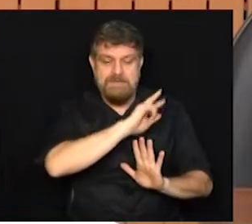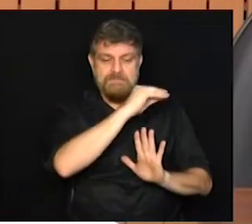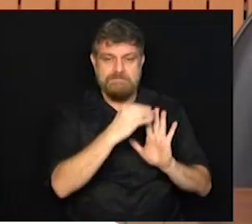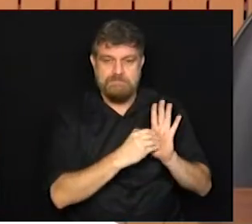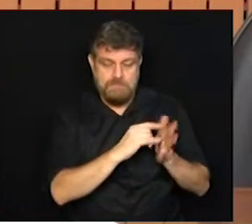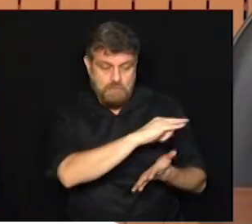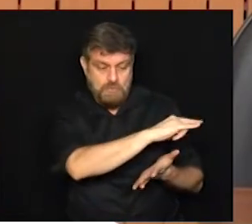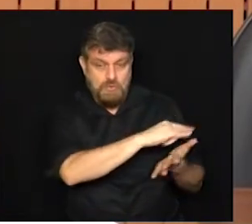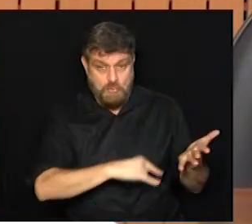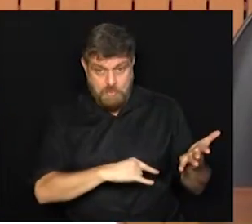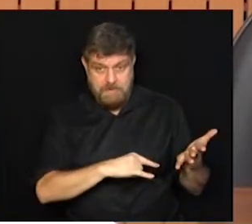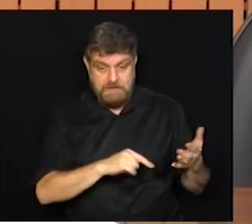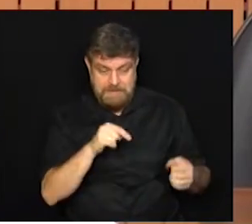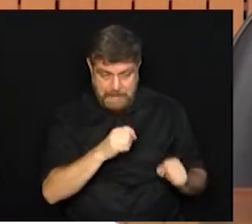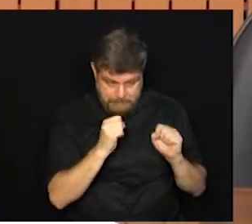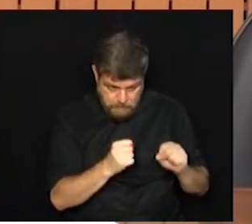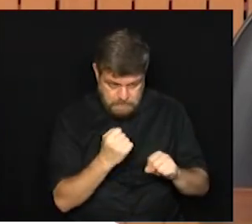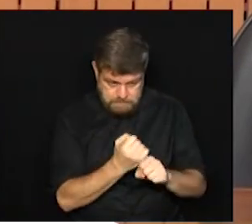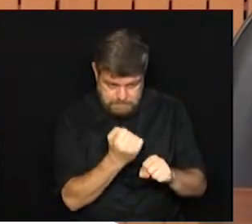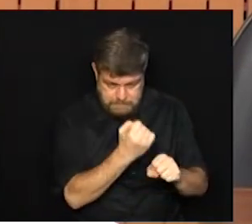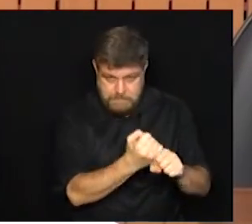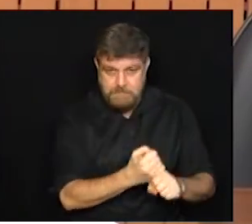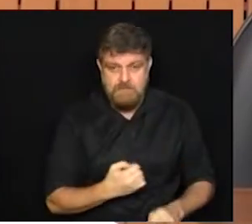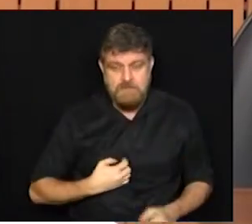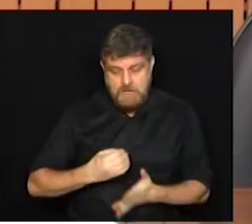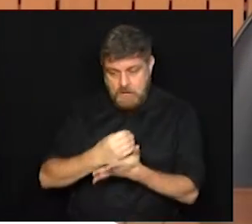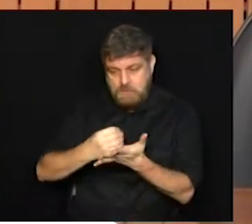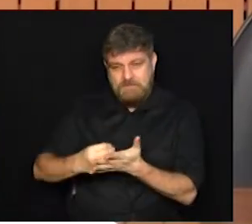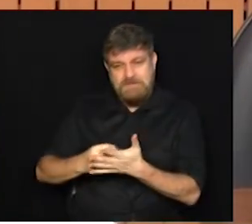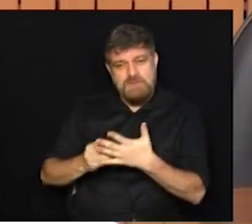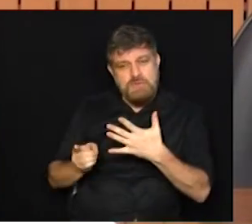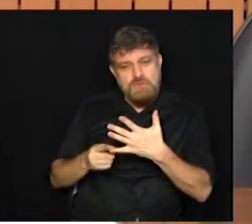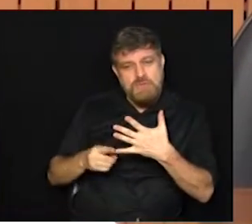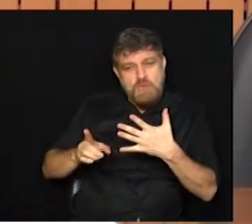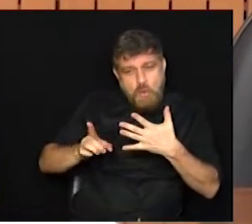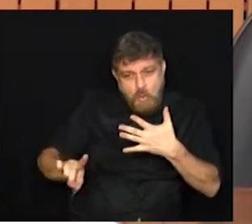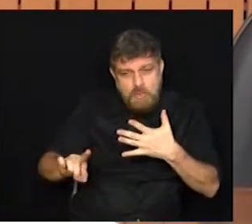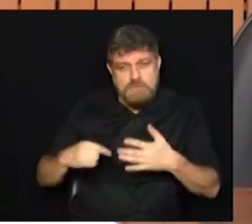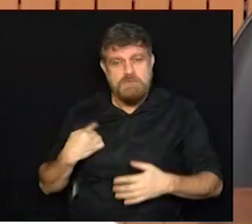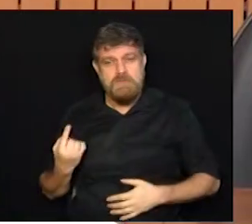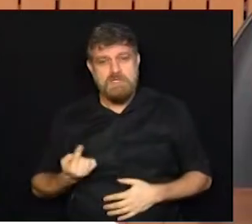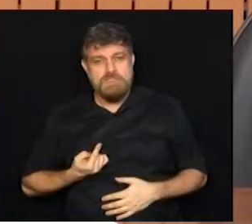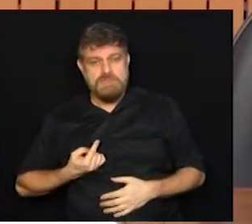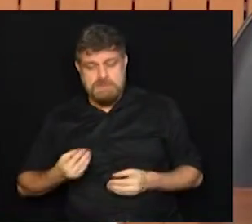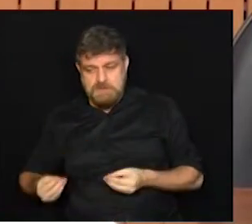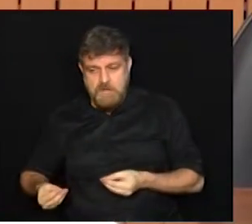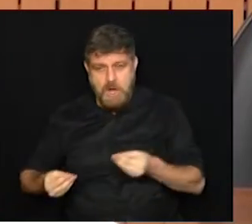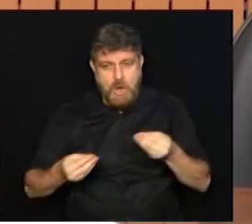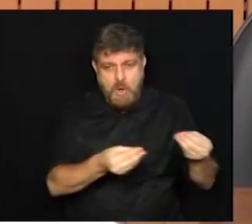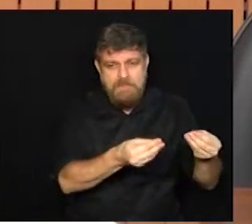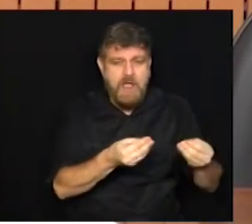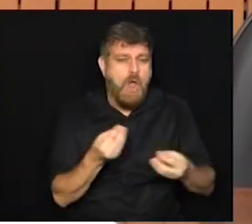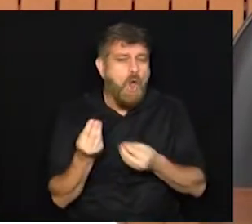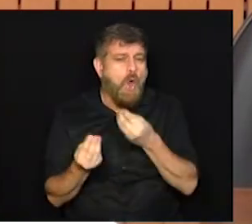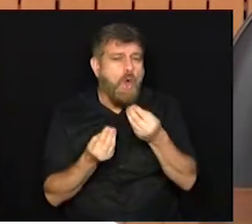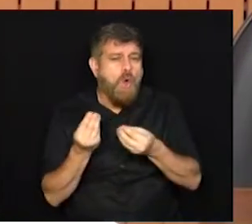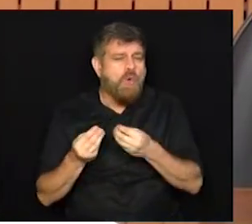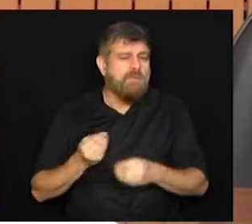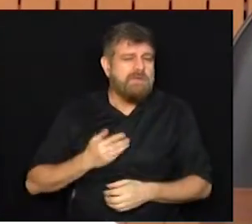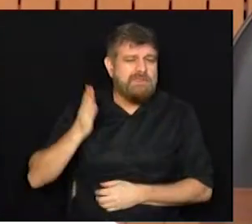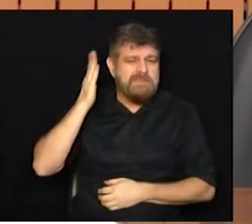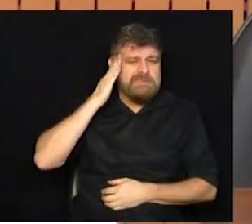E por último, talvez nesse ofício a gente possa que seja encaminhada, né, como é que está sendo